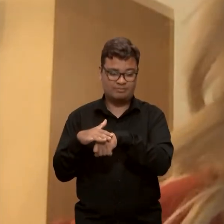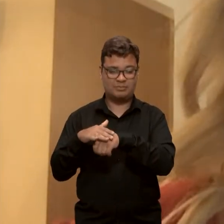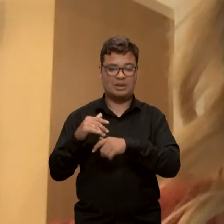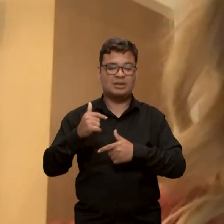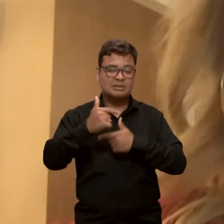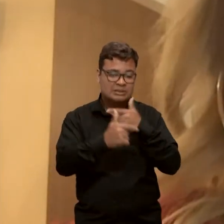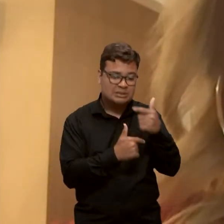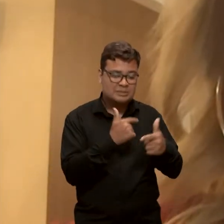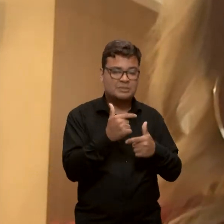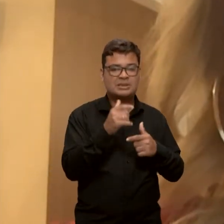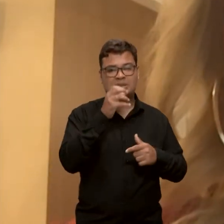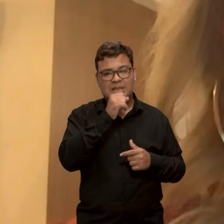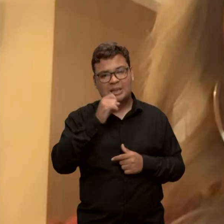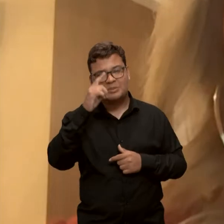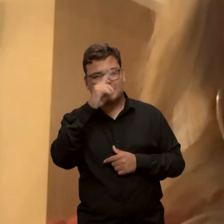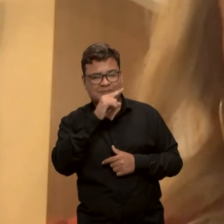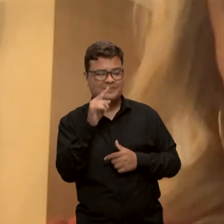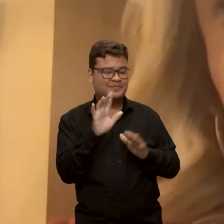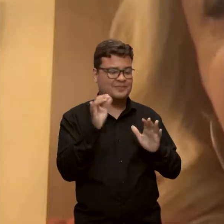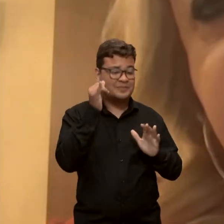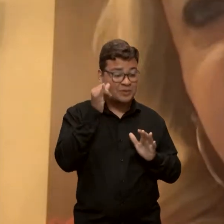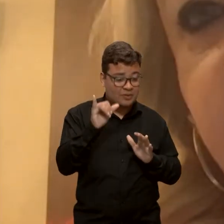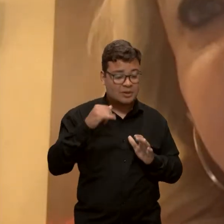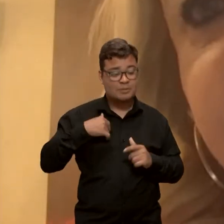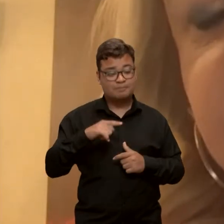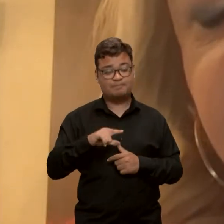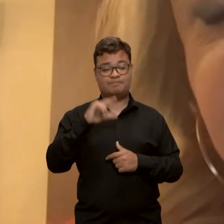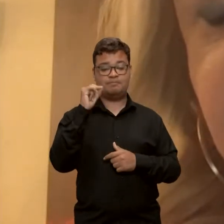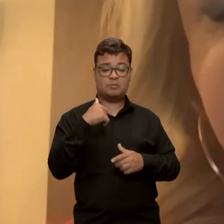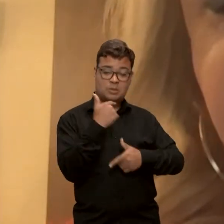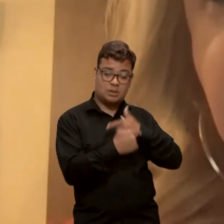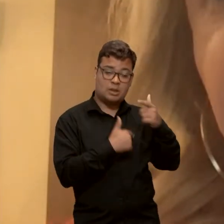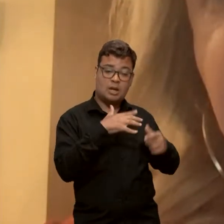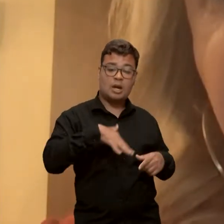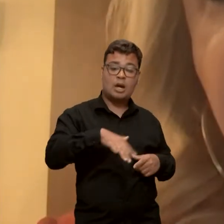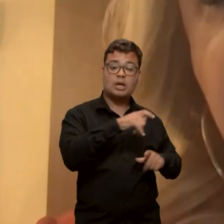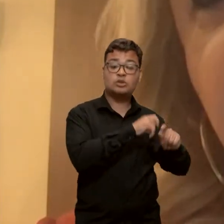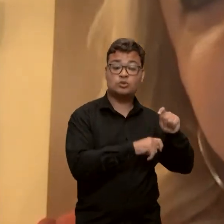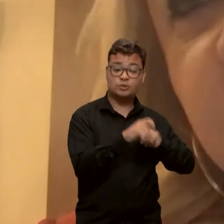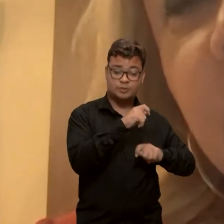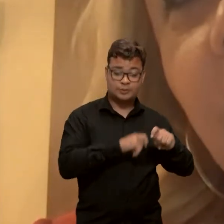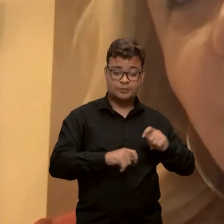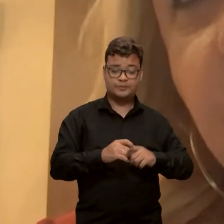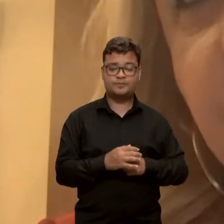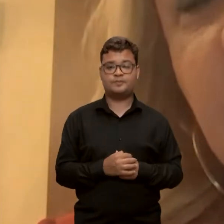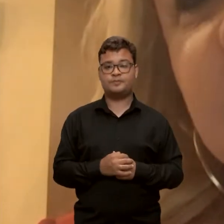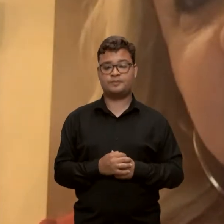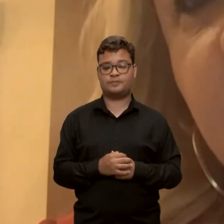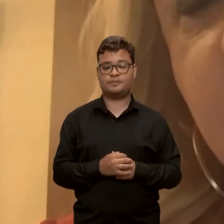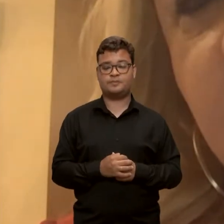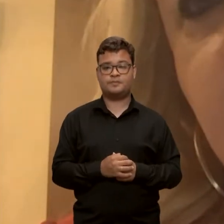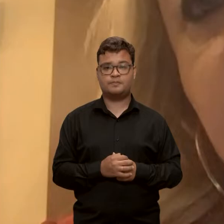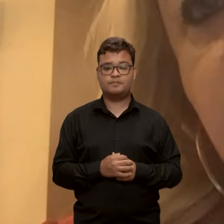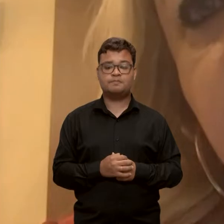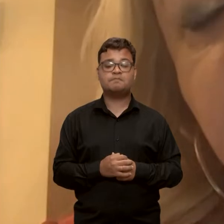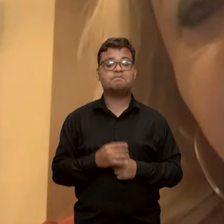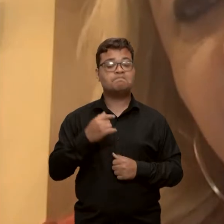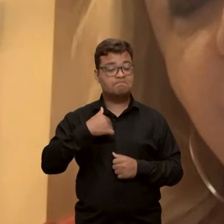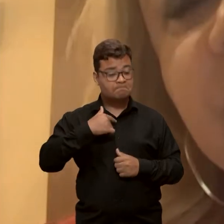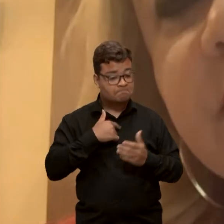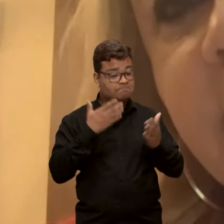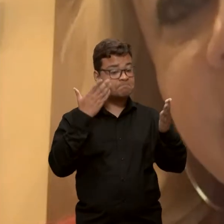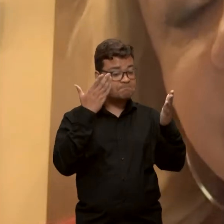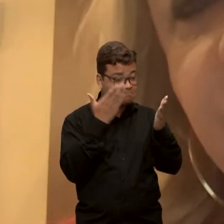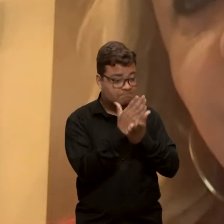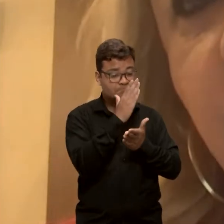nem trabalhar final de semana, eu optei para ir para a área administrativa. E assim que eu passei, eu